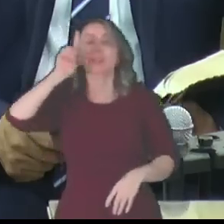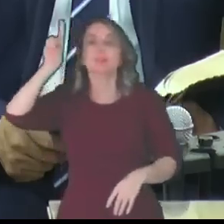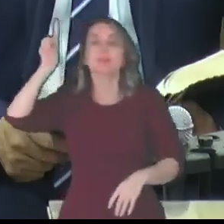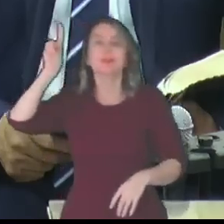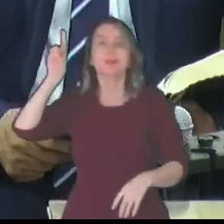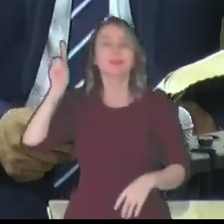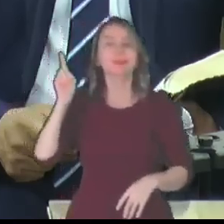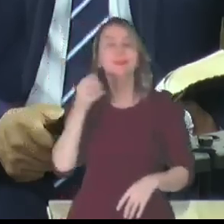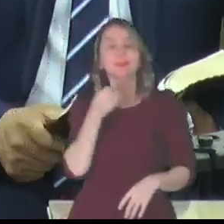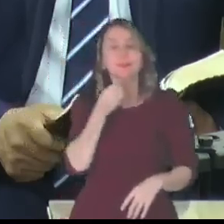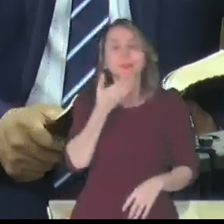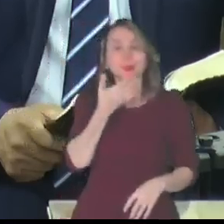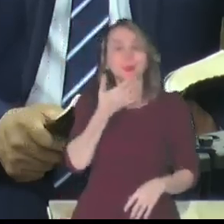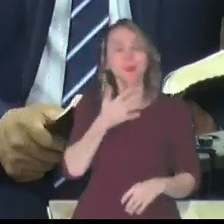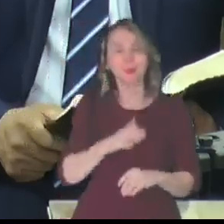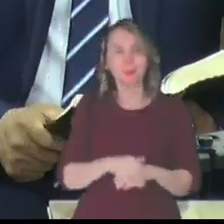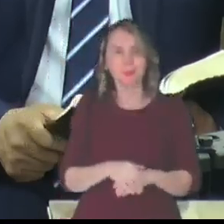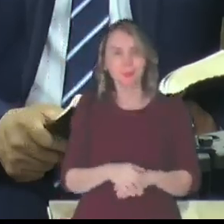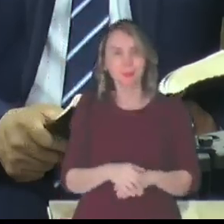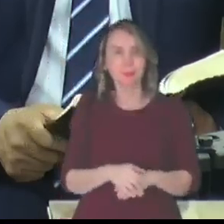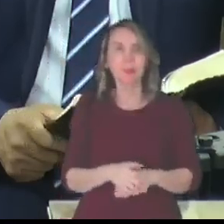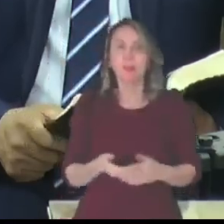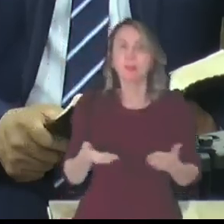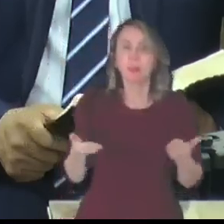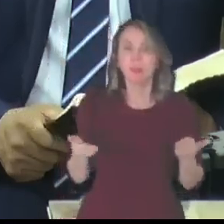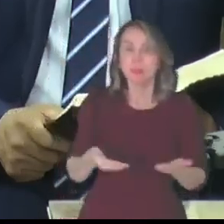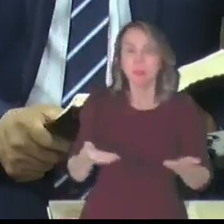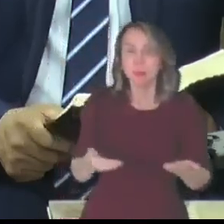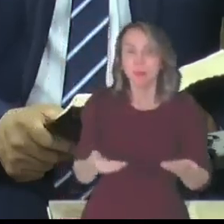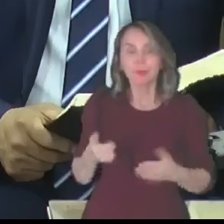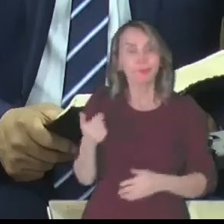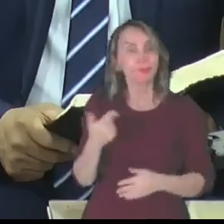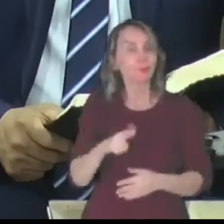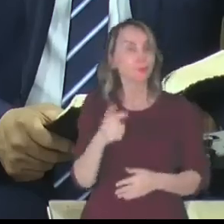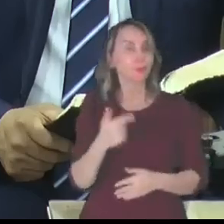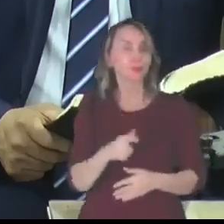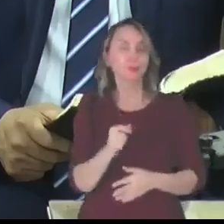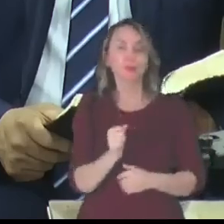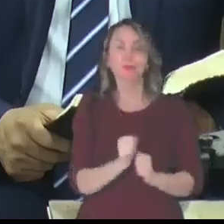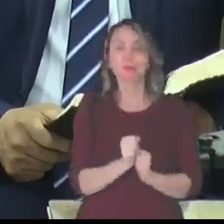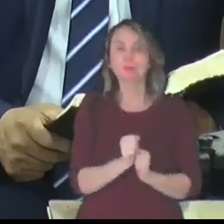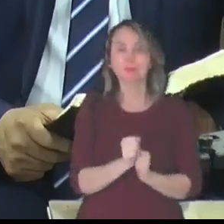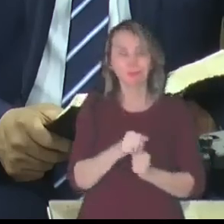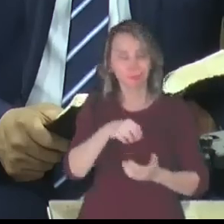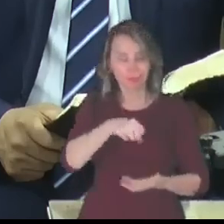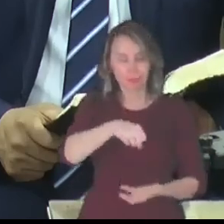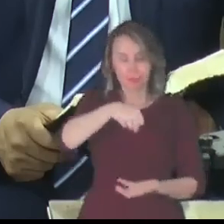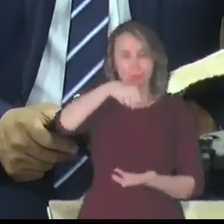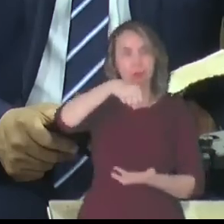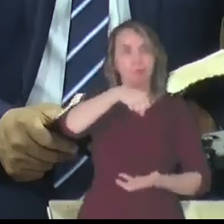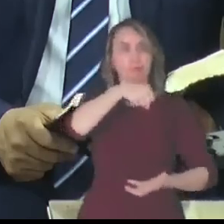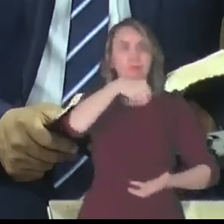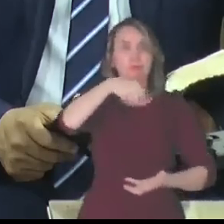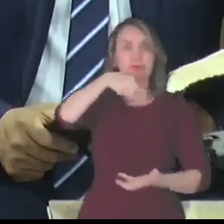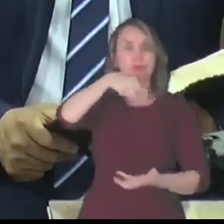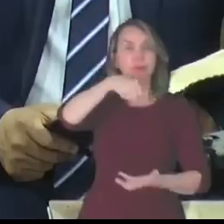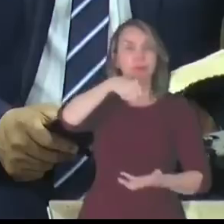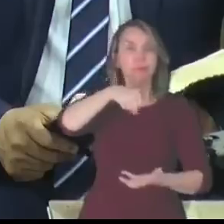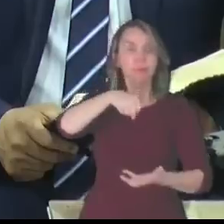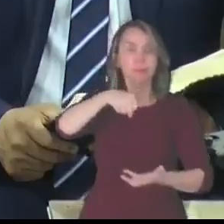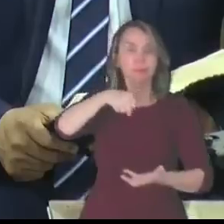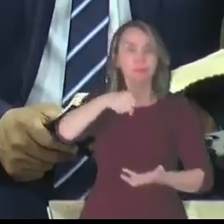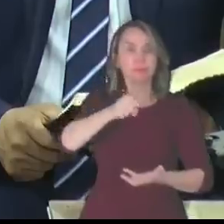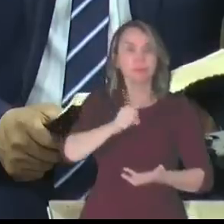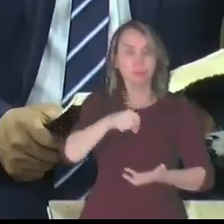e por que é que hoje nós não temos mais incensário porque é que hoje nas nossas igrejas nós não usamos